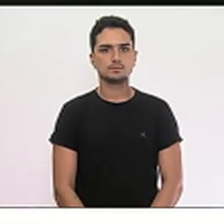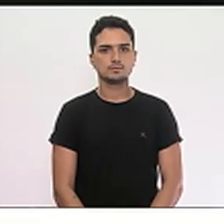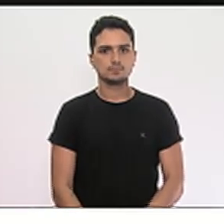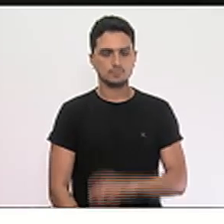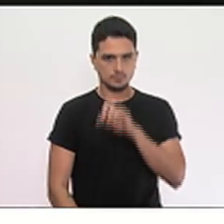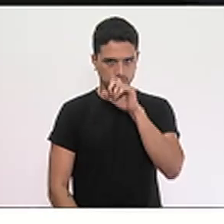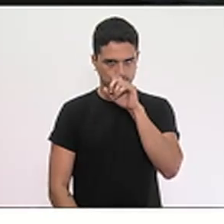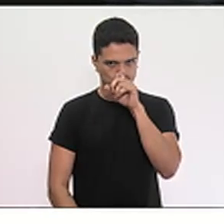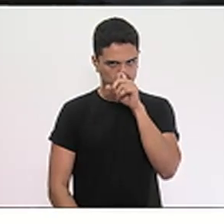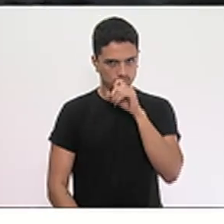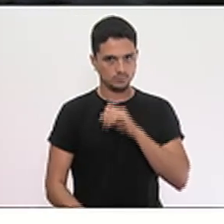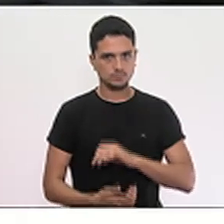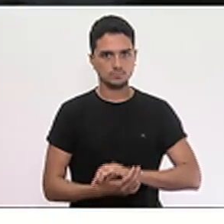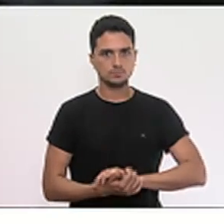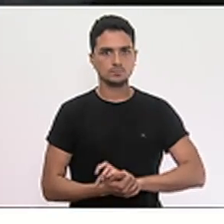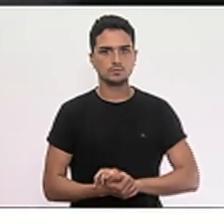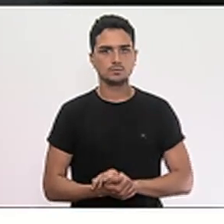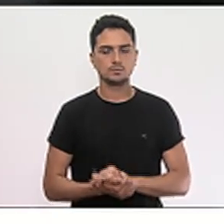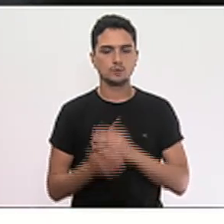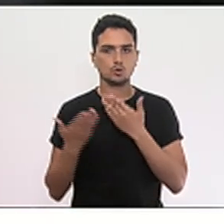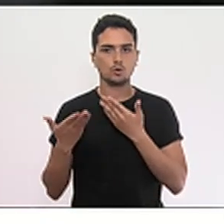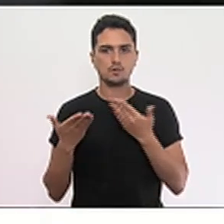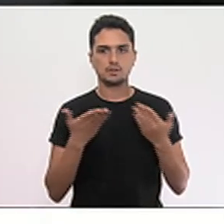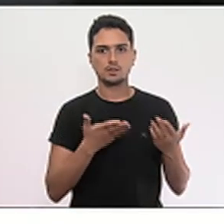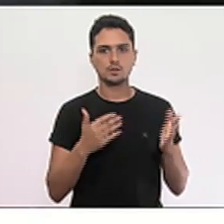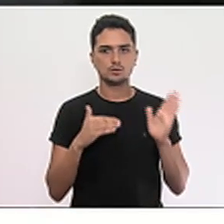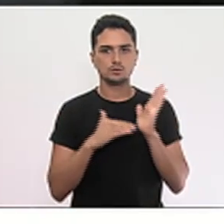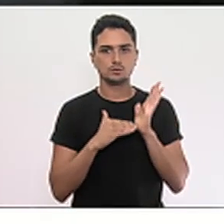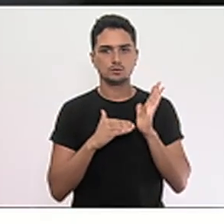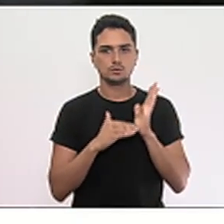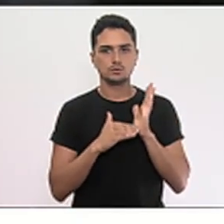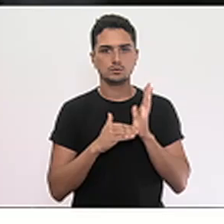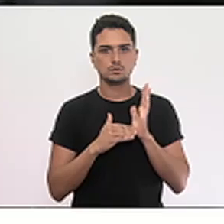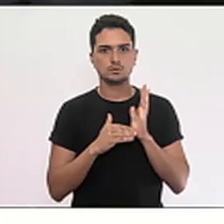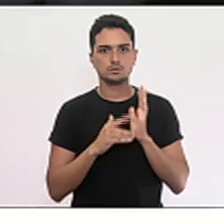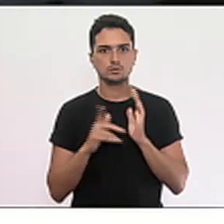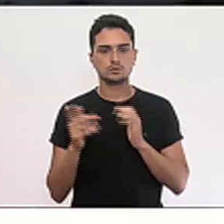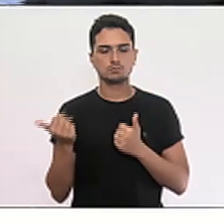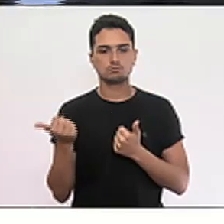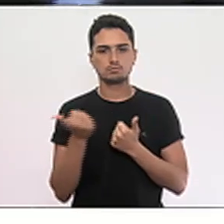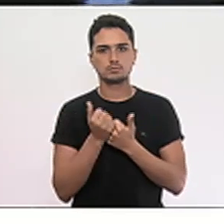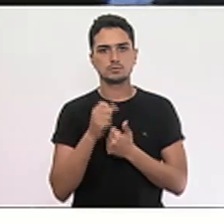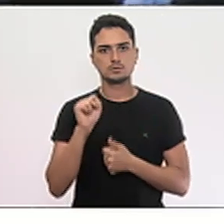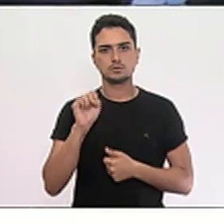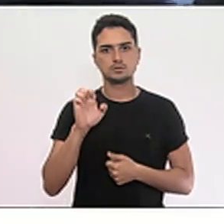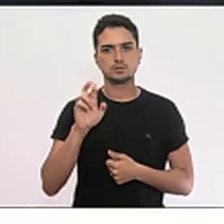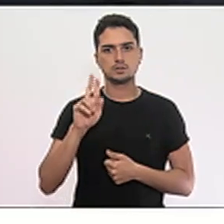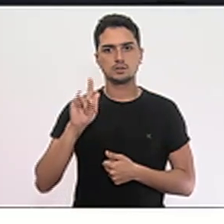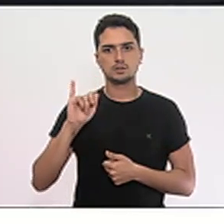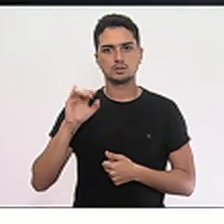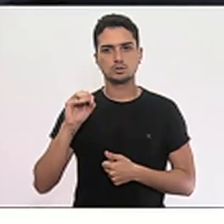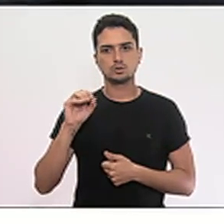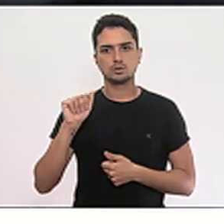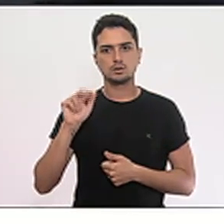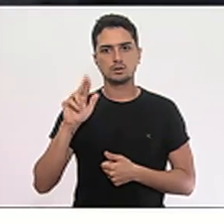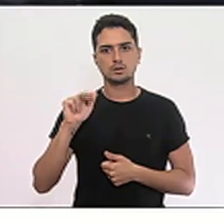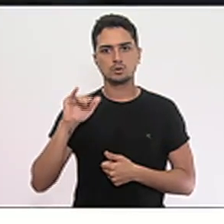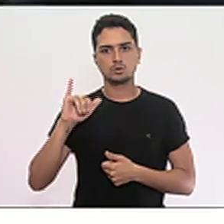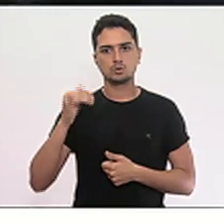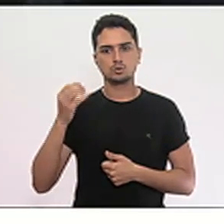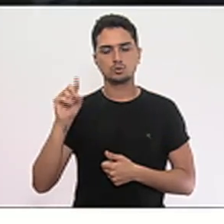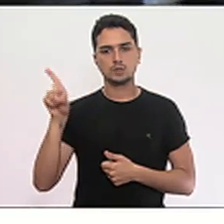Queria agora convidar o último orador, doutor Sérgio Araújo, presidente do Sindicato de Saneamento de